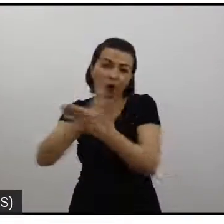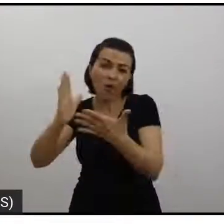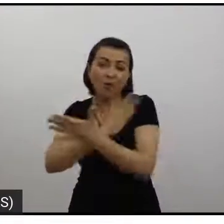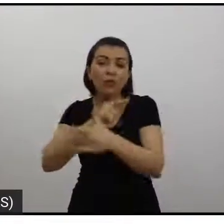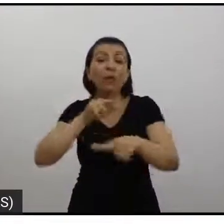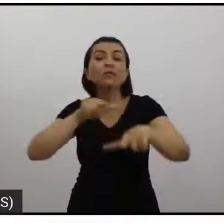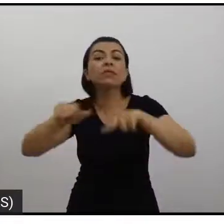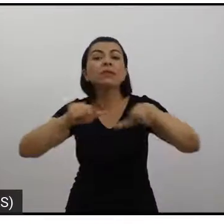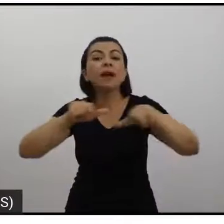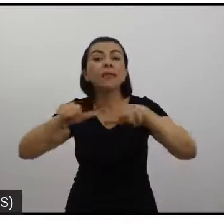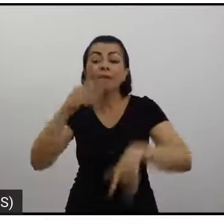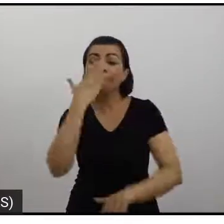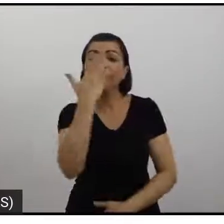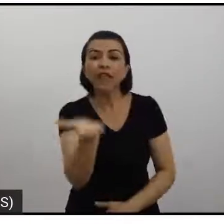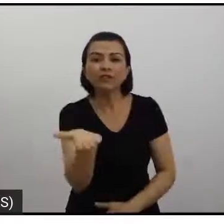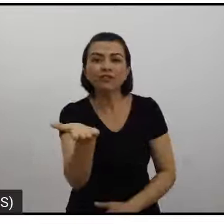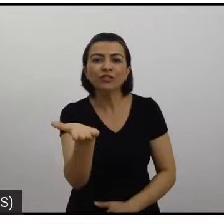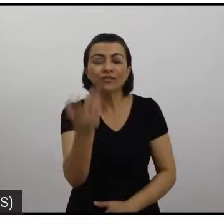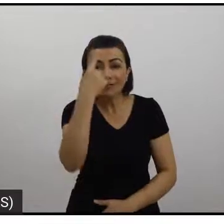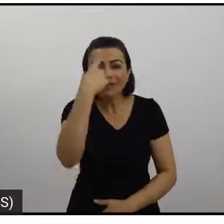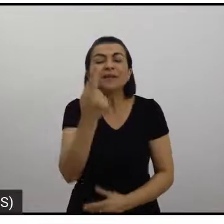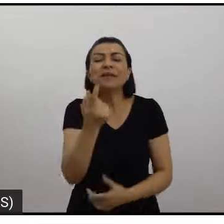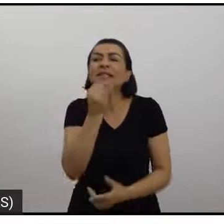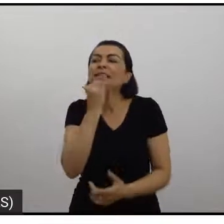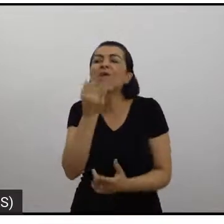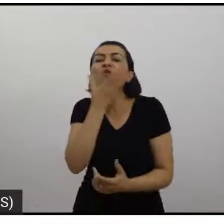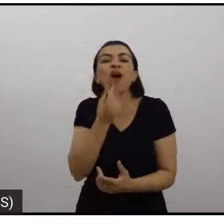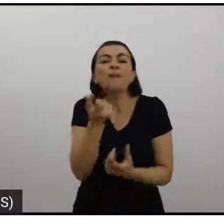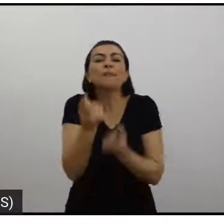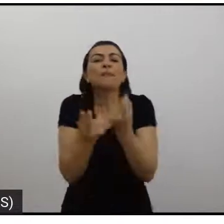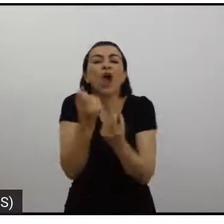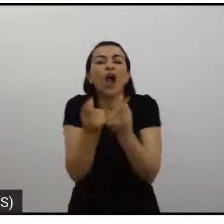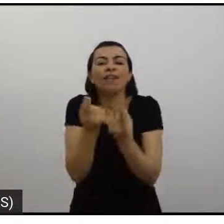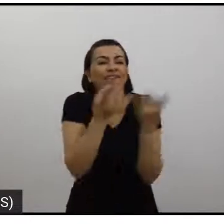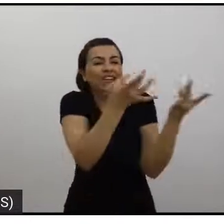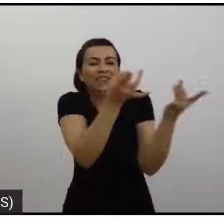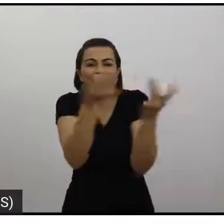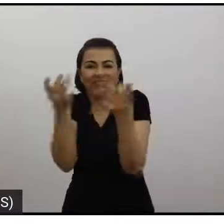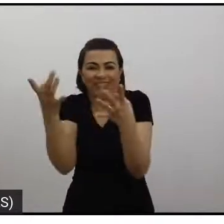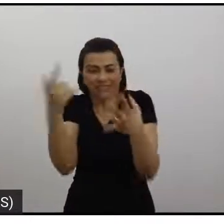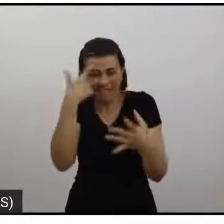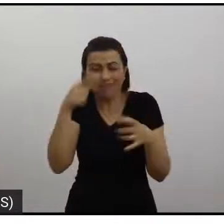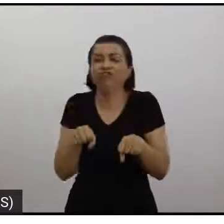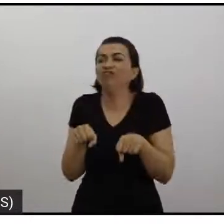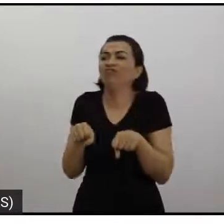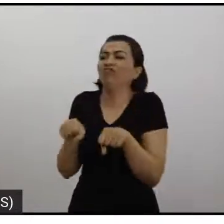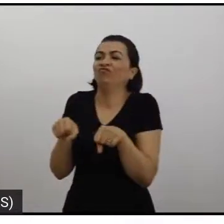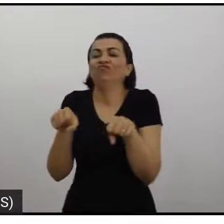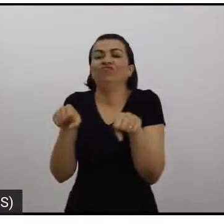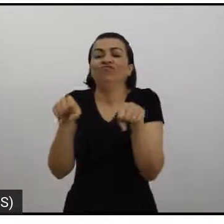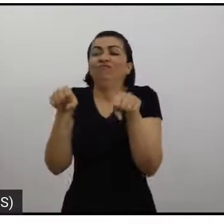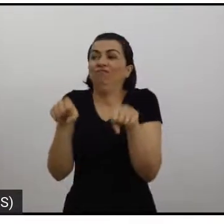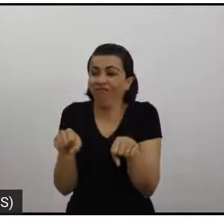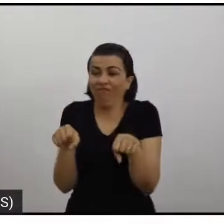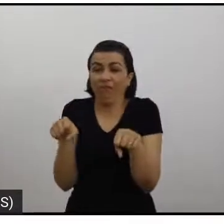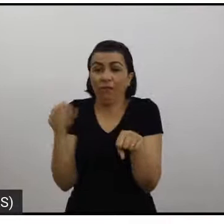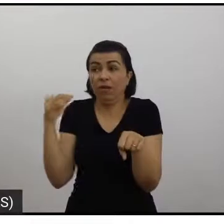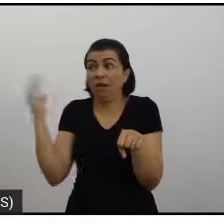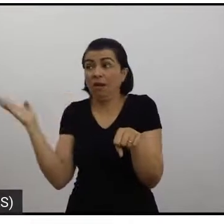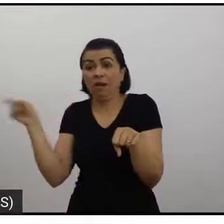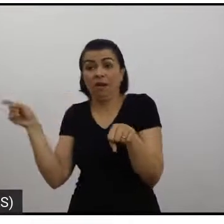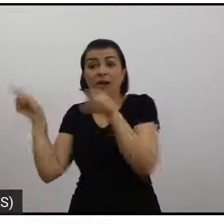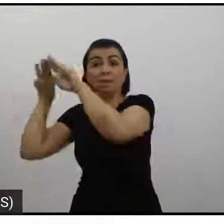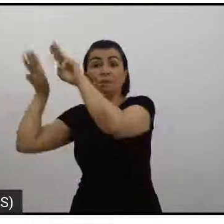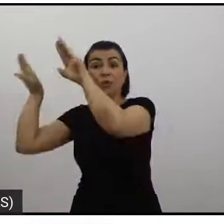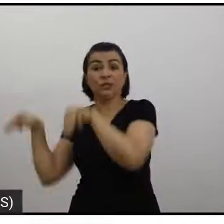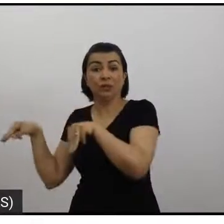vendendo pipoca ali no MAM, ele nunca entrou no MAM e tal. Então, eu acho que isso tem a ver até com a